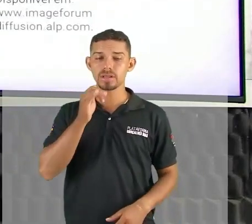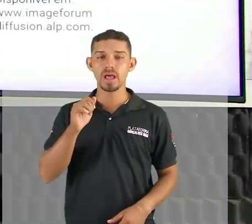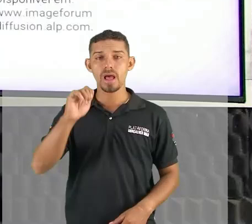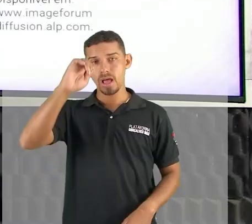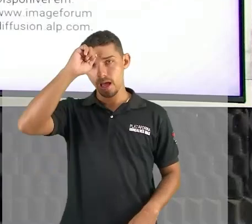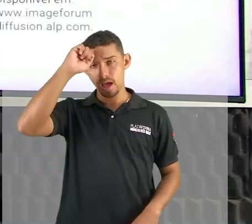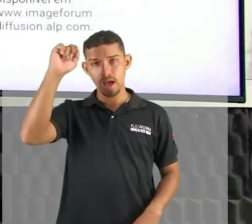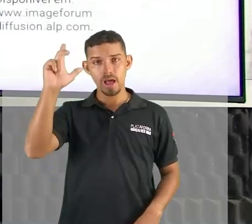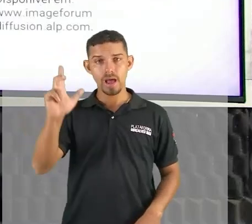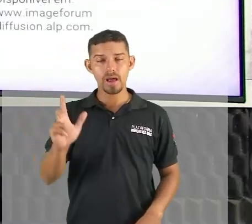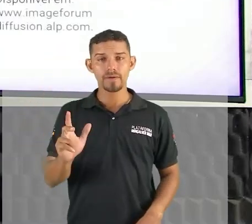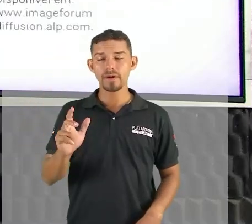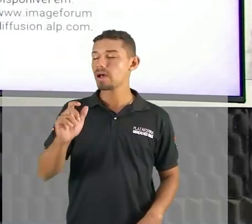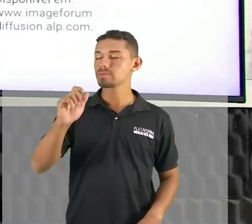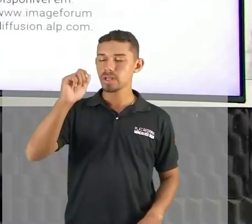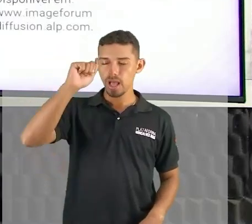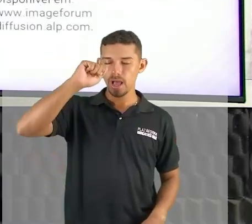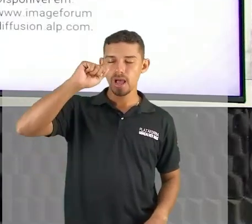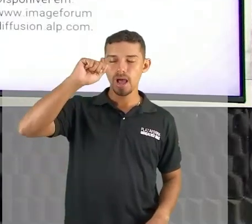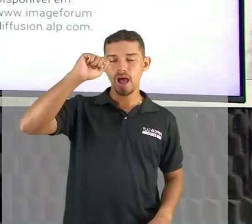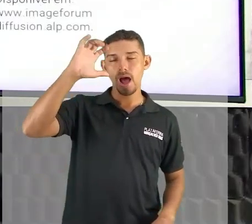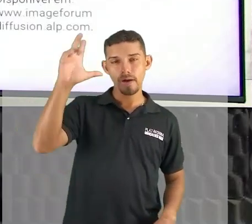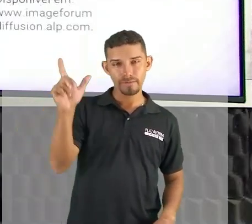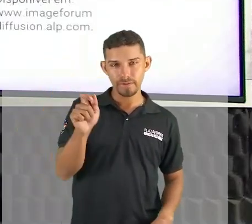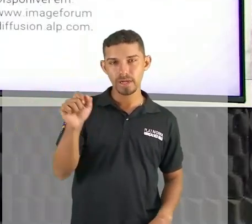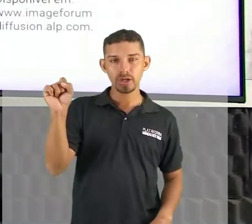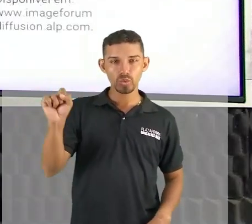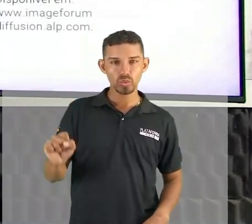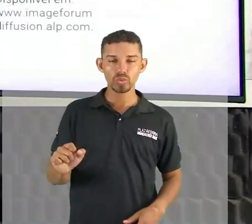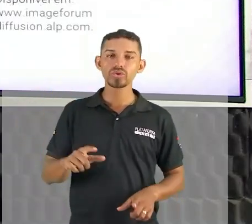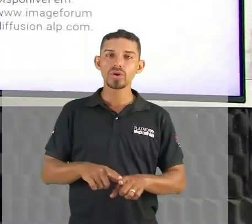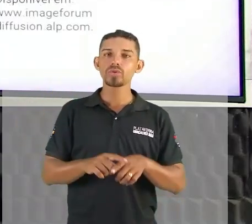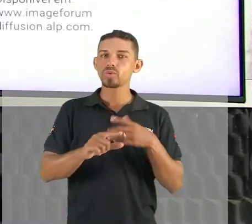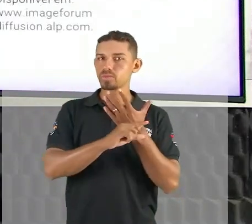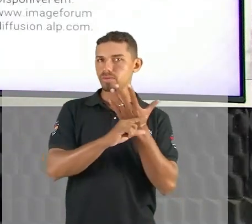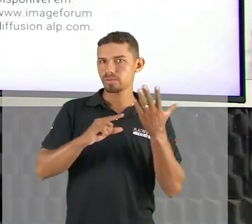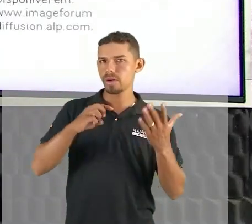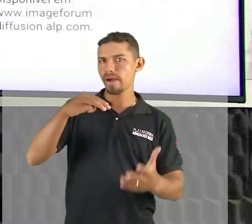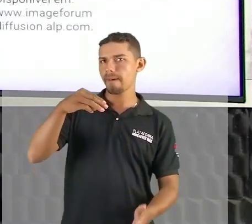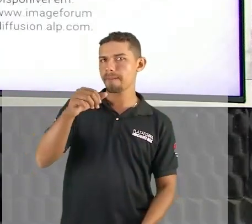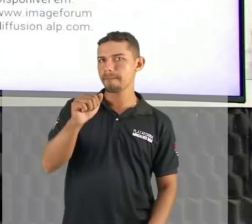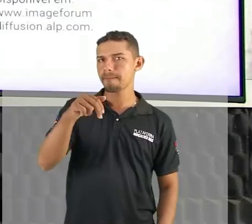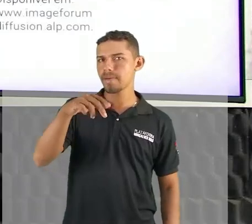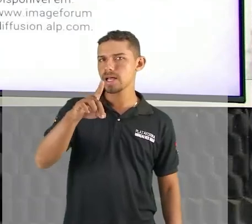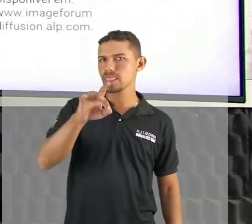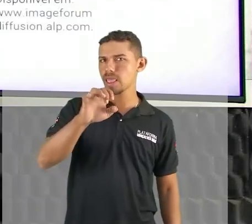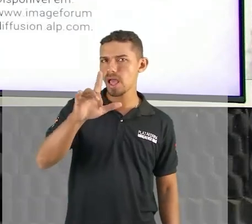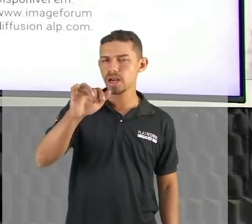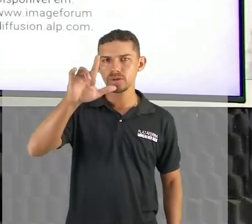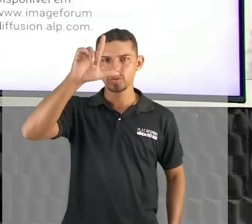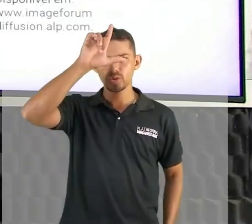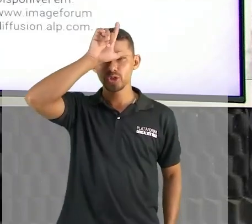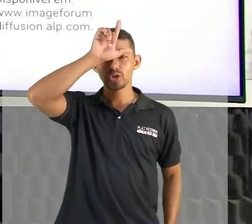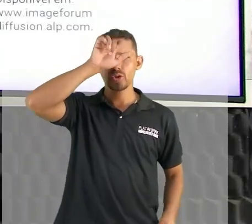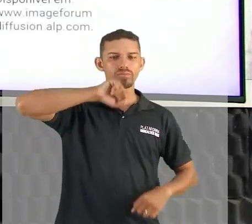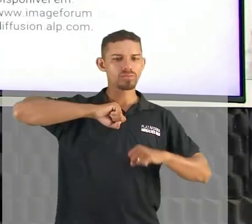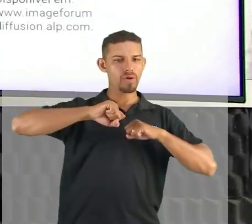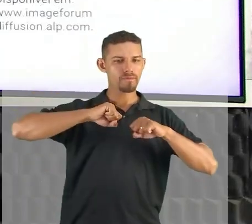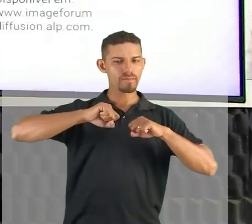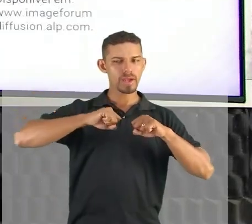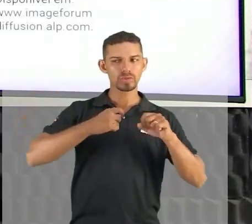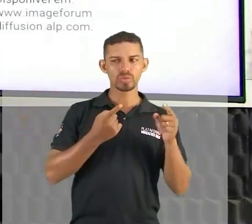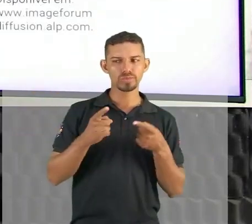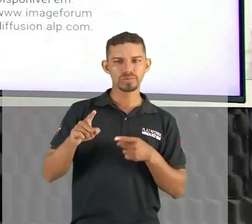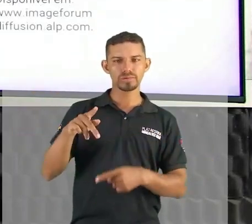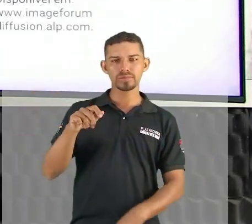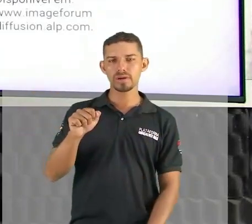Sul. E claro que você vai ter aí a figura de Mandela, que vai ser preso, que é um dos líderes do movimento contrário ao apartheid,